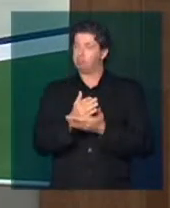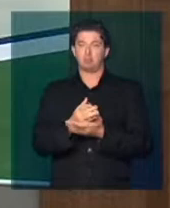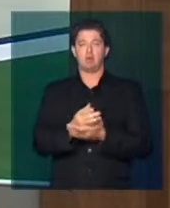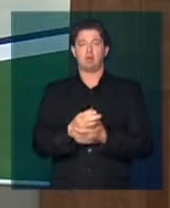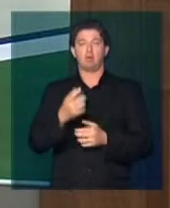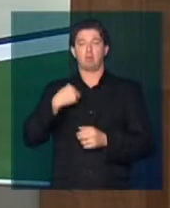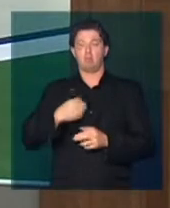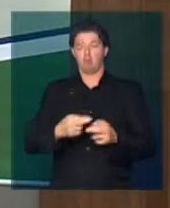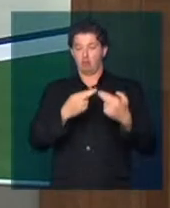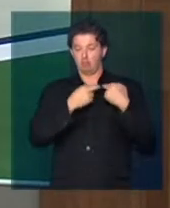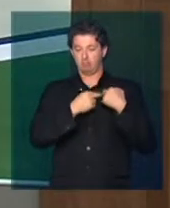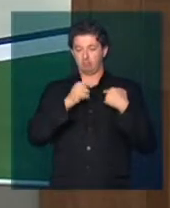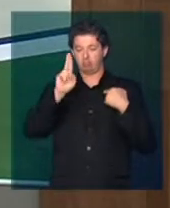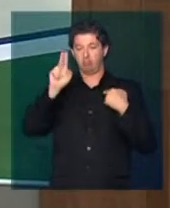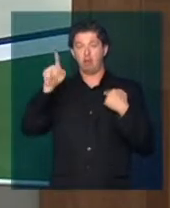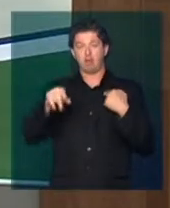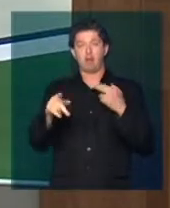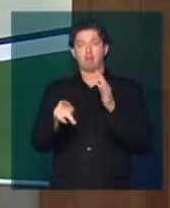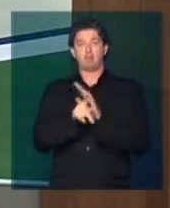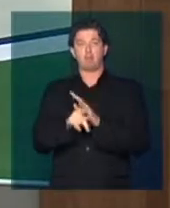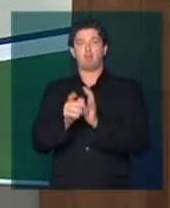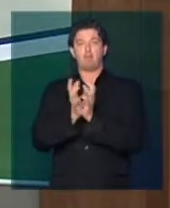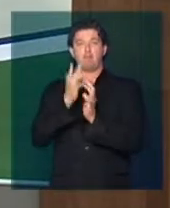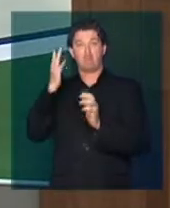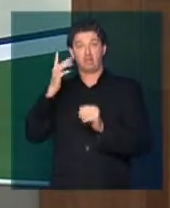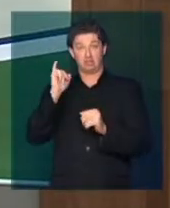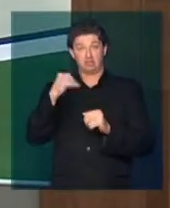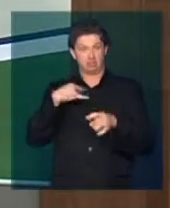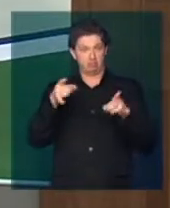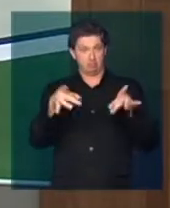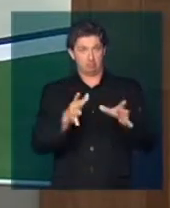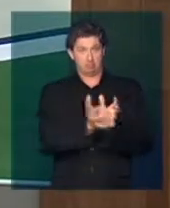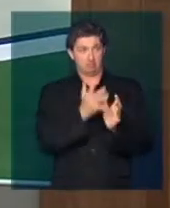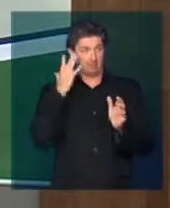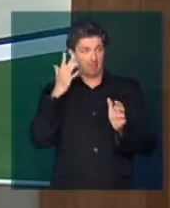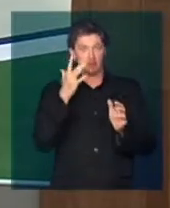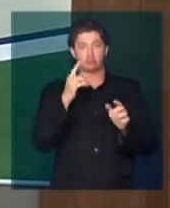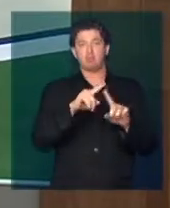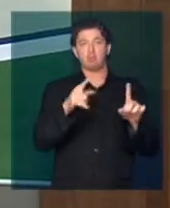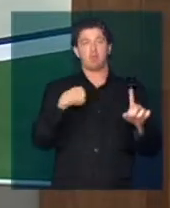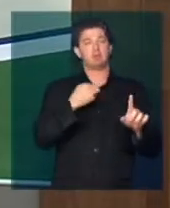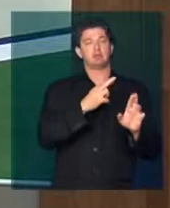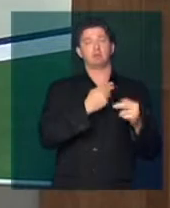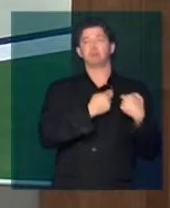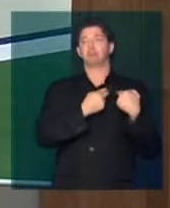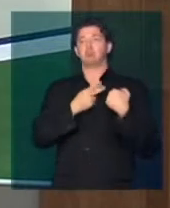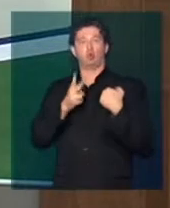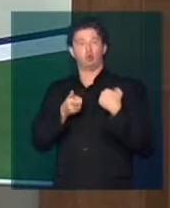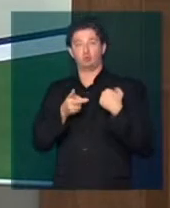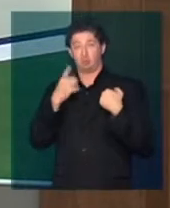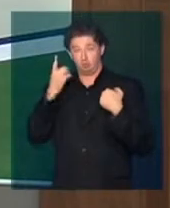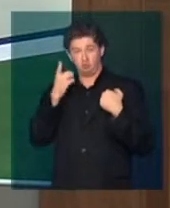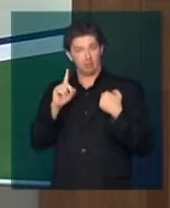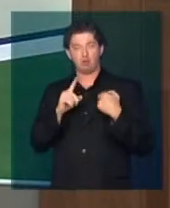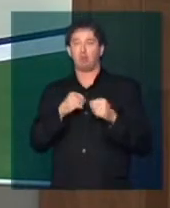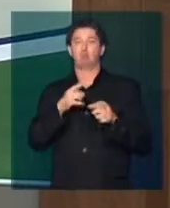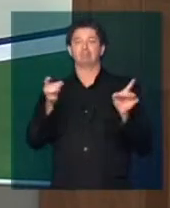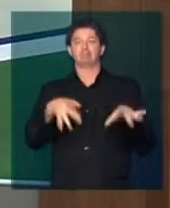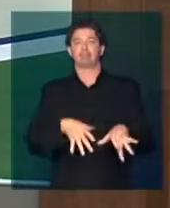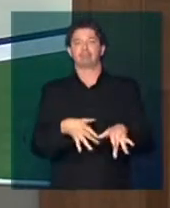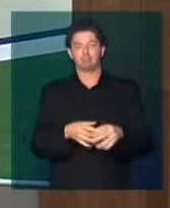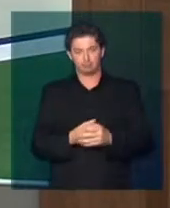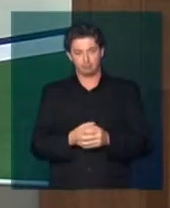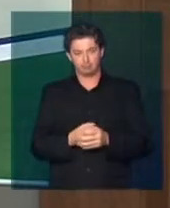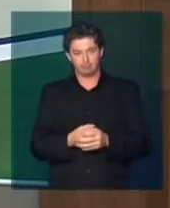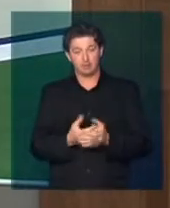partido. Então, o titular, quando sai, ele sai, mas não pode levar o mandato, porque é do partido. E